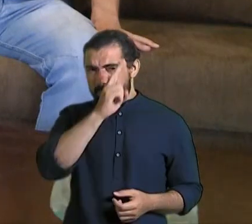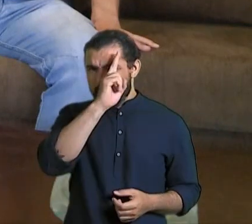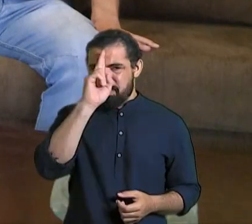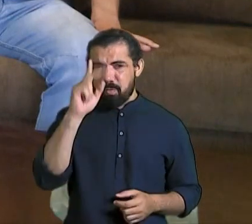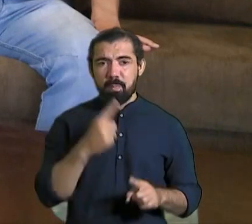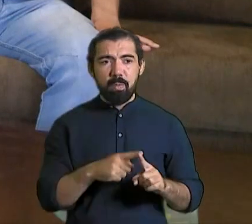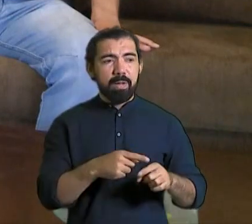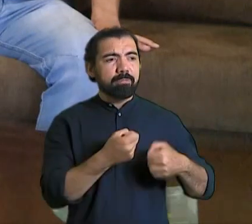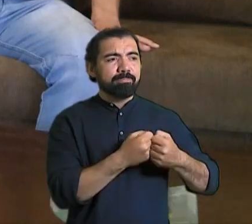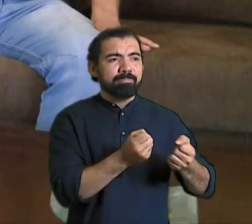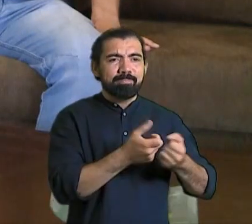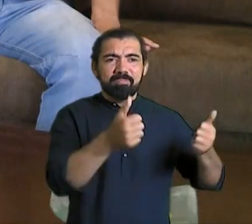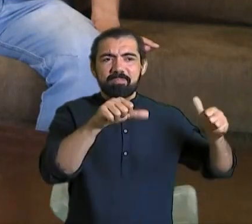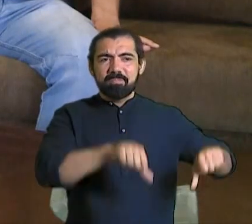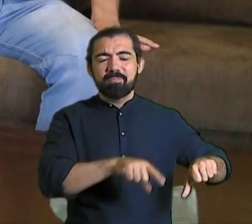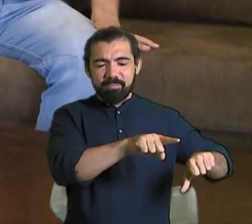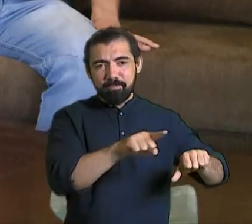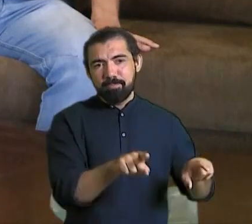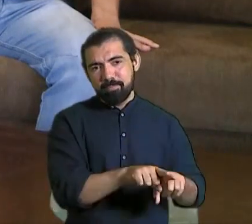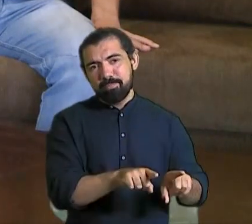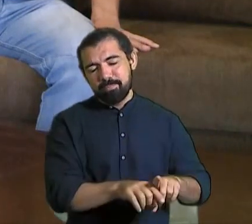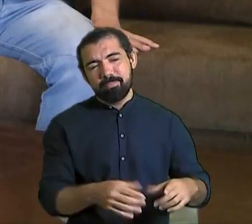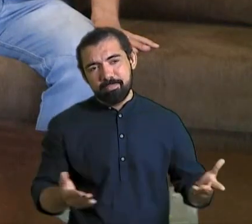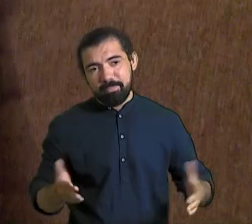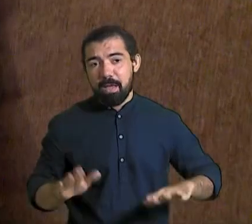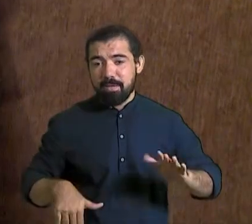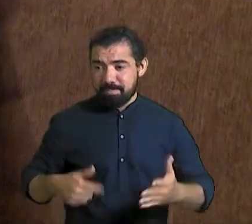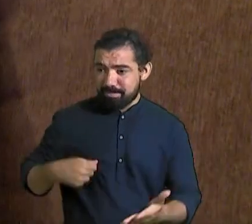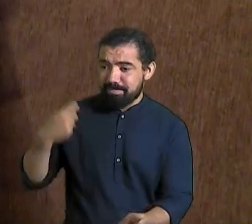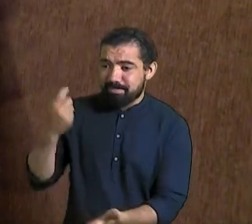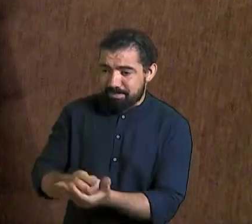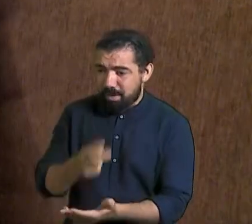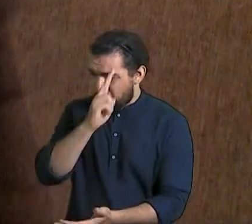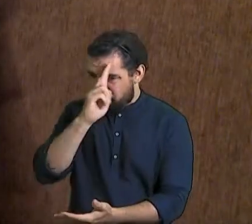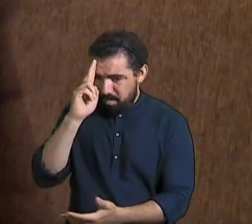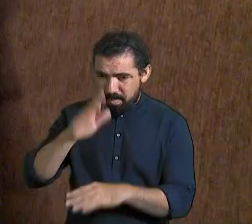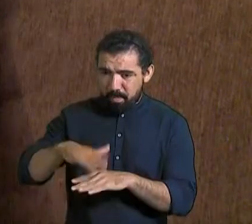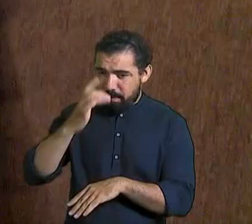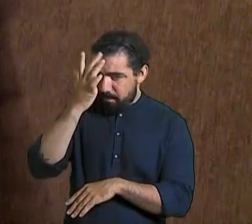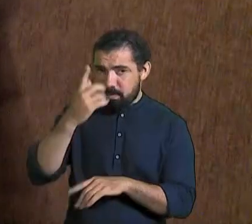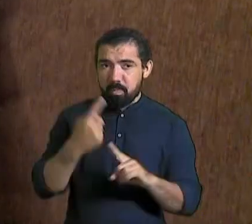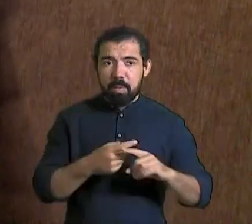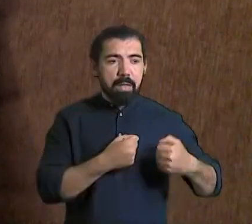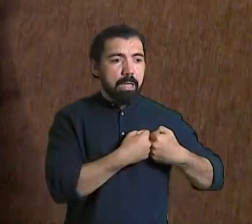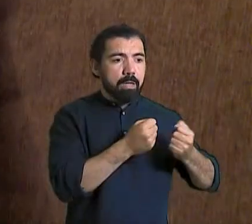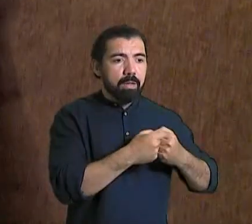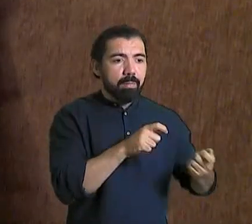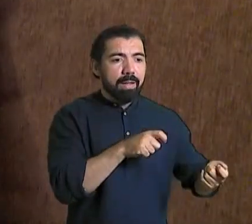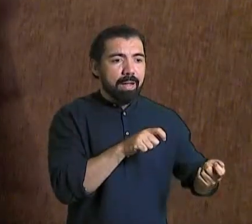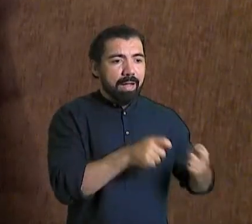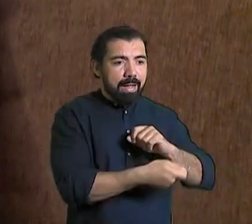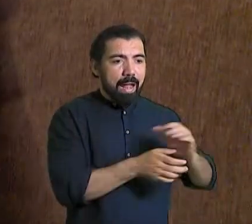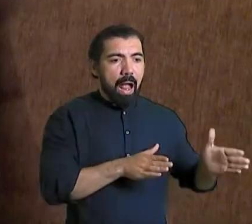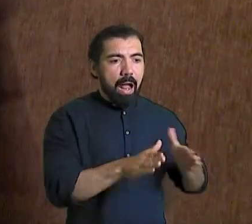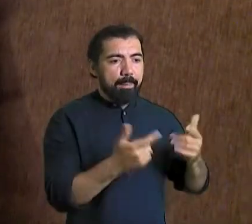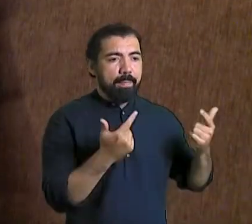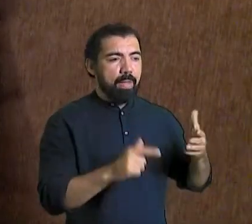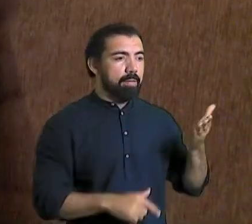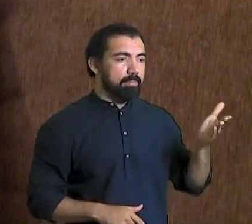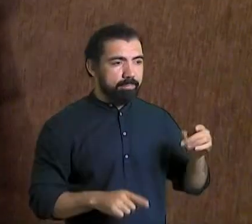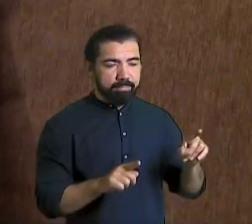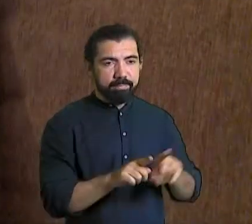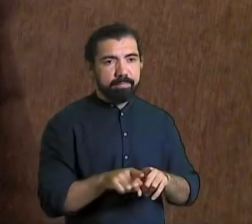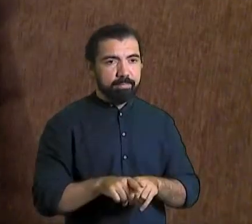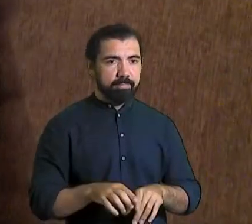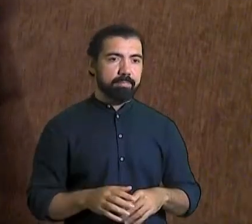um táxi, um outro transporte aí desses aplicativos, porque os ônibus não oferecem essa condição para a gente andar. Né? Então,